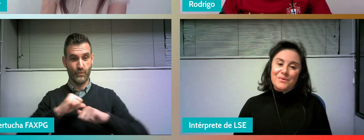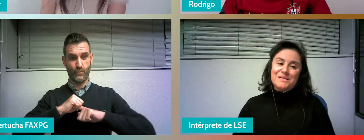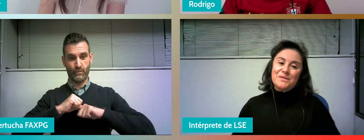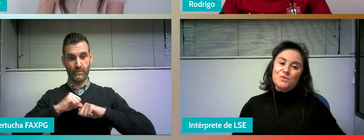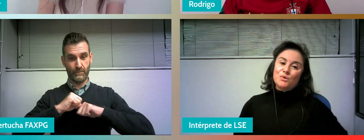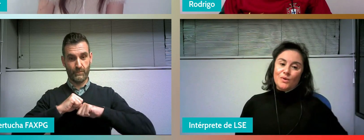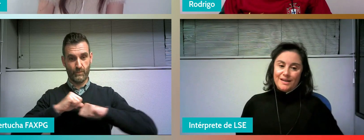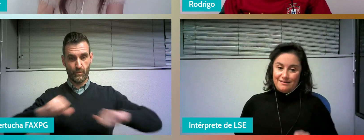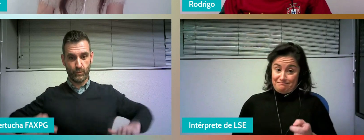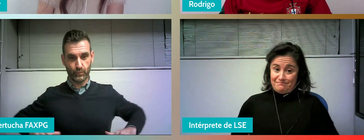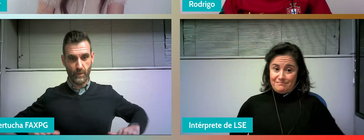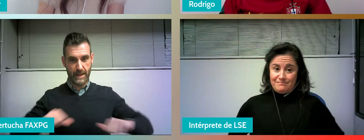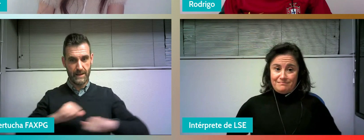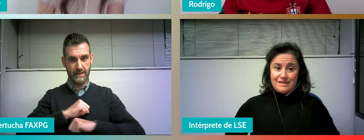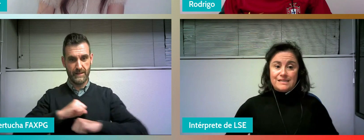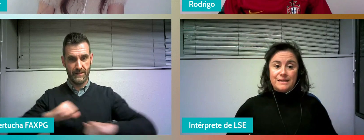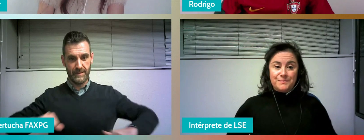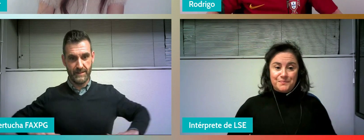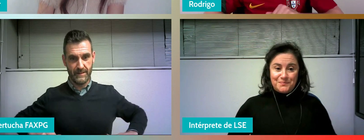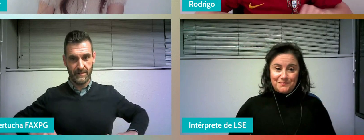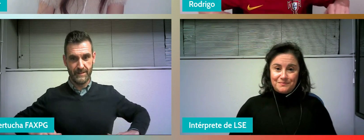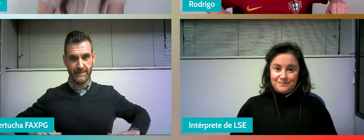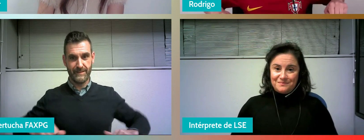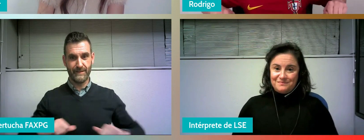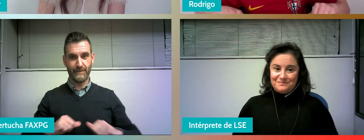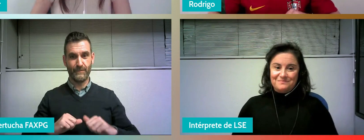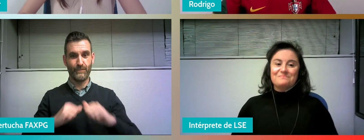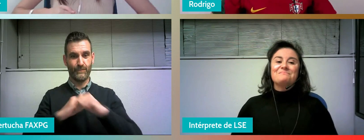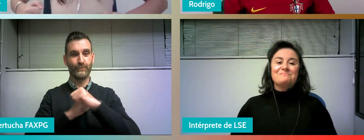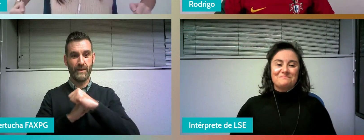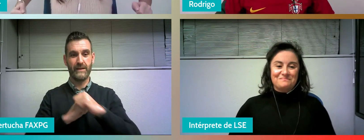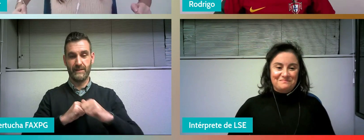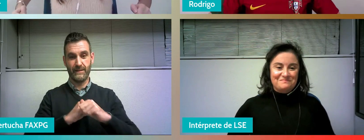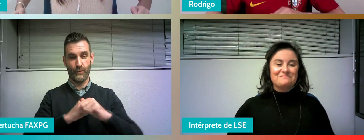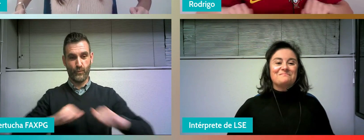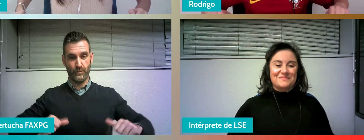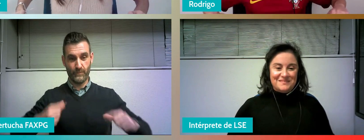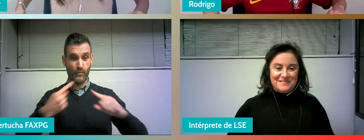En língua de sinais Portugal, así. Así. Así?